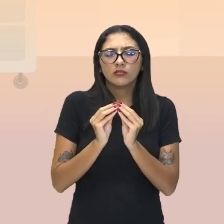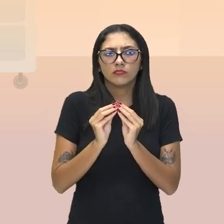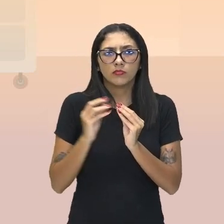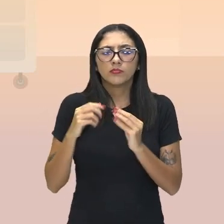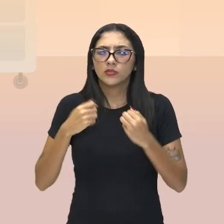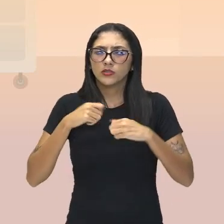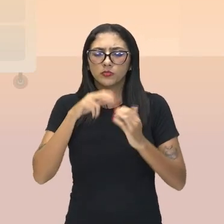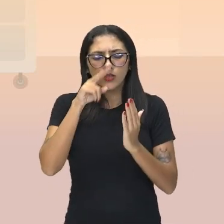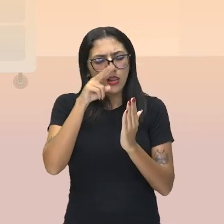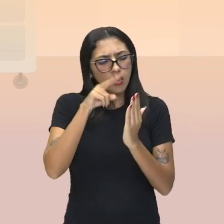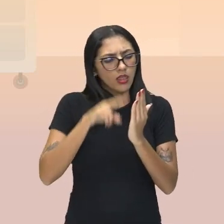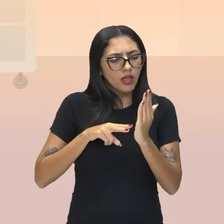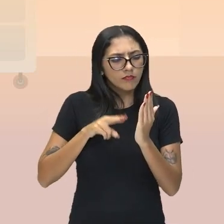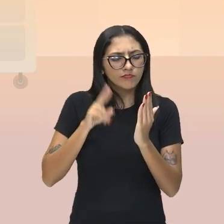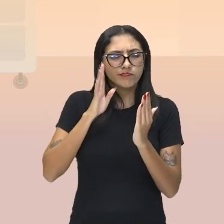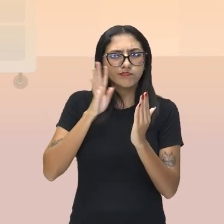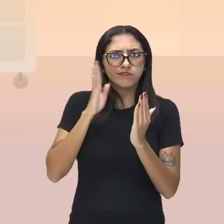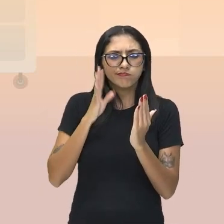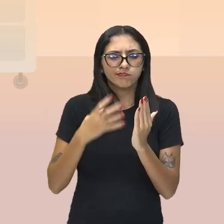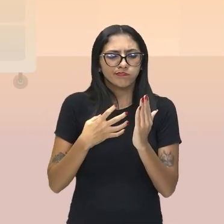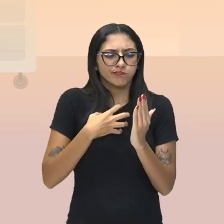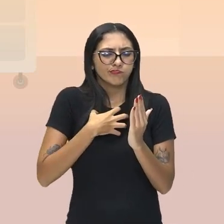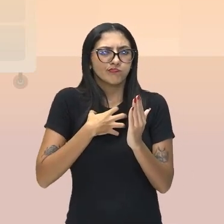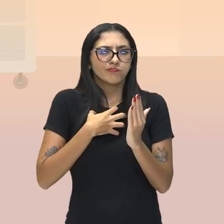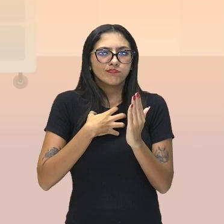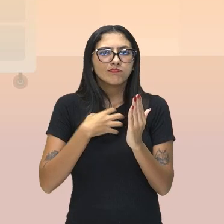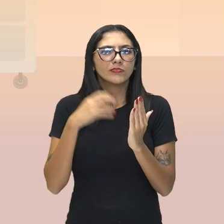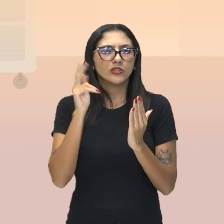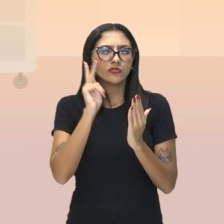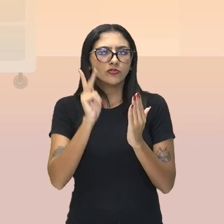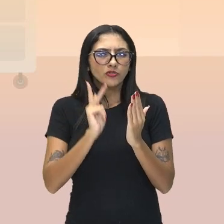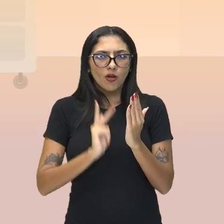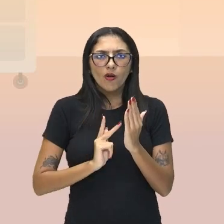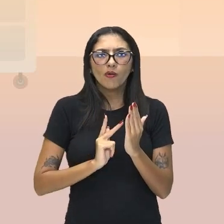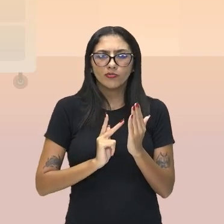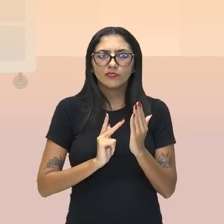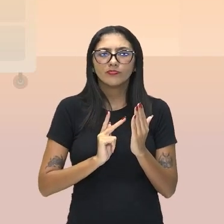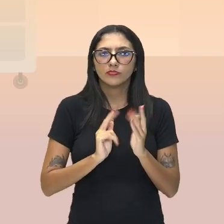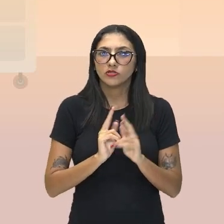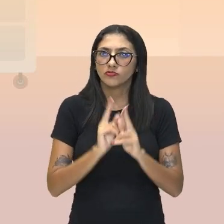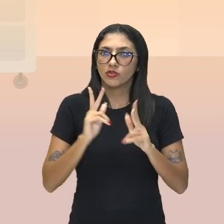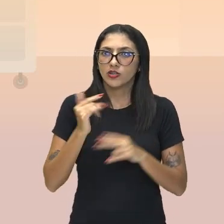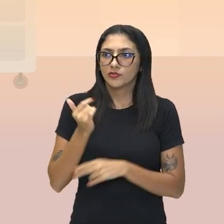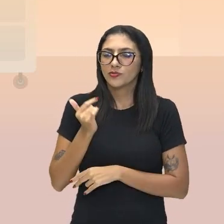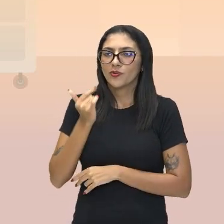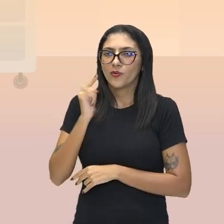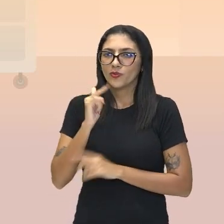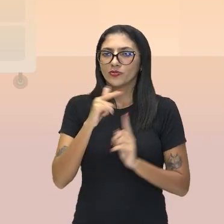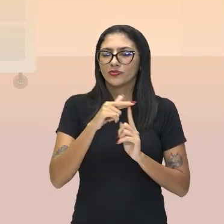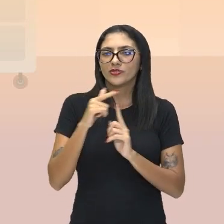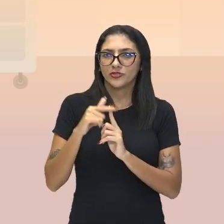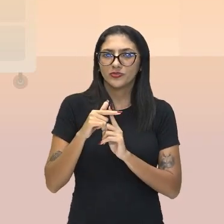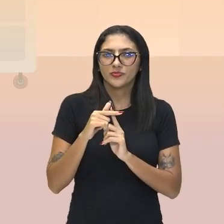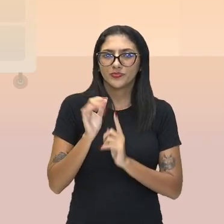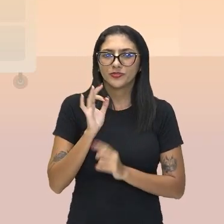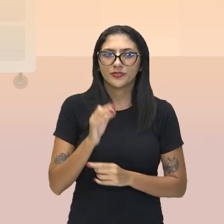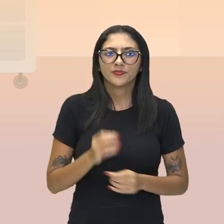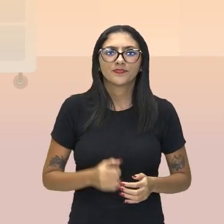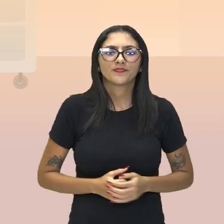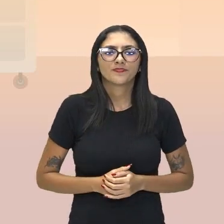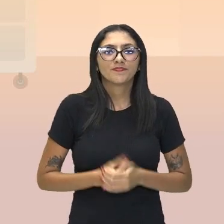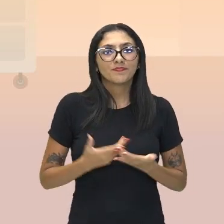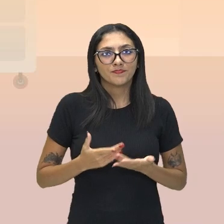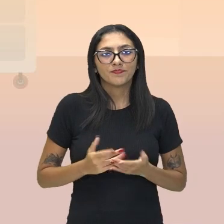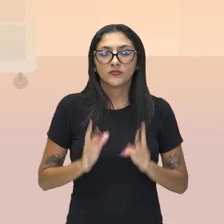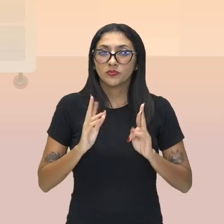você à reflexão e não tanto os outros contos, né, como os outros contos que nós tínhamos anteriormente. Certo, pessoal? Então é isso,